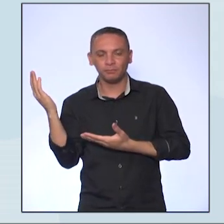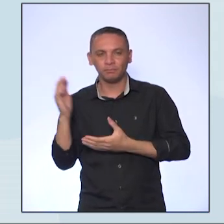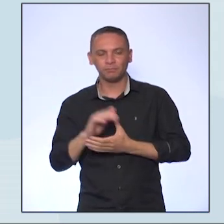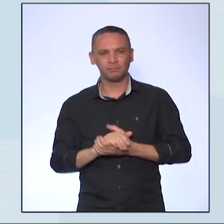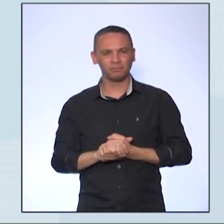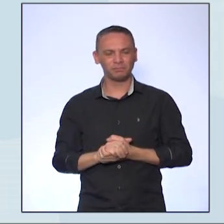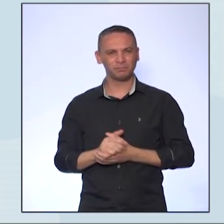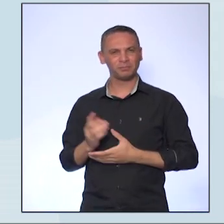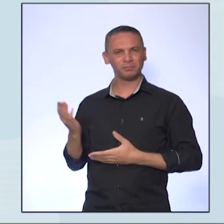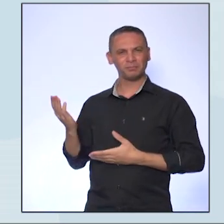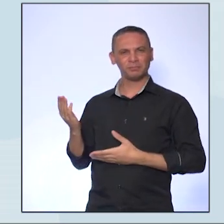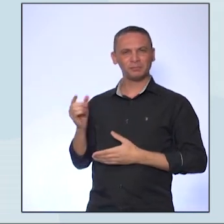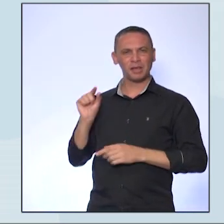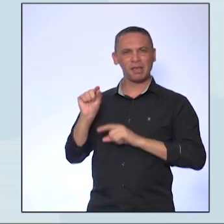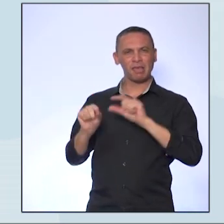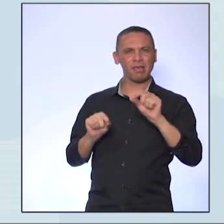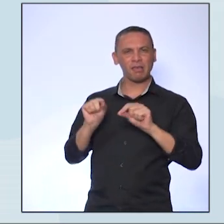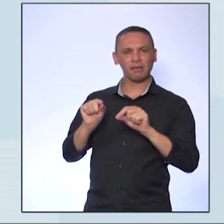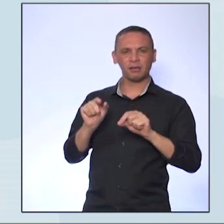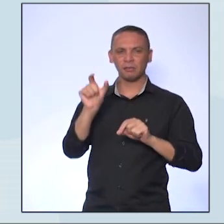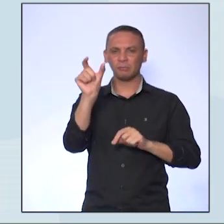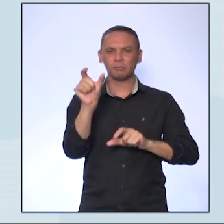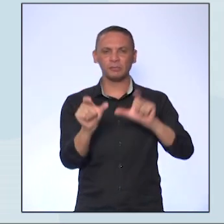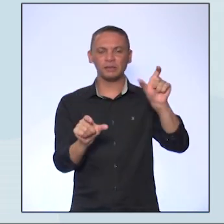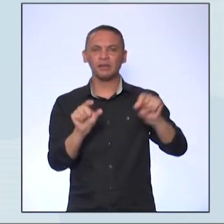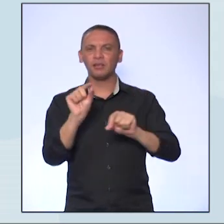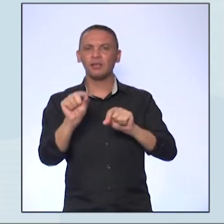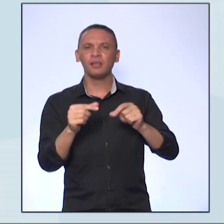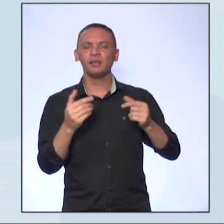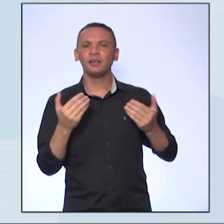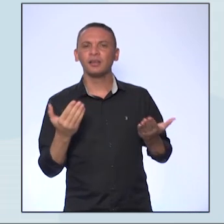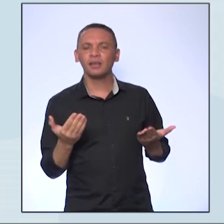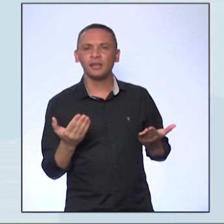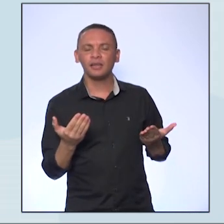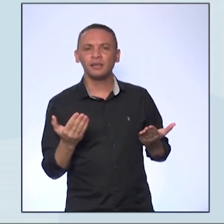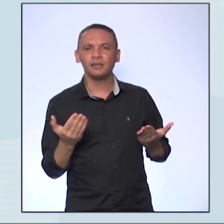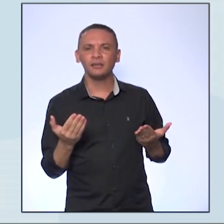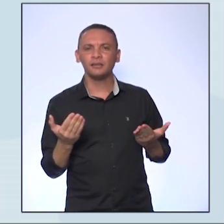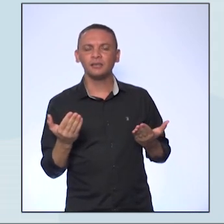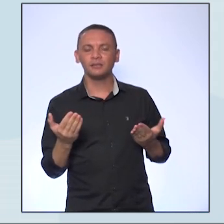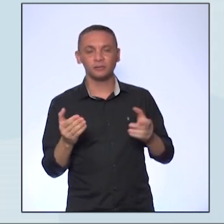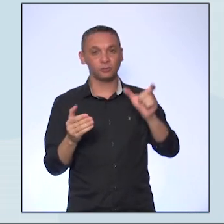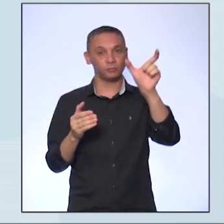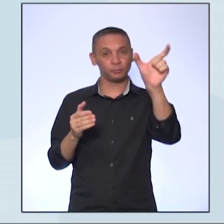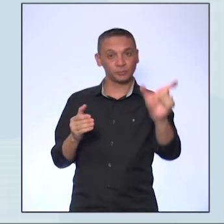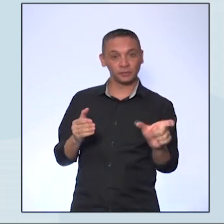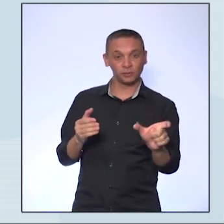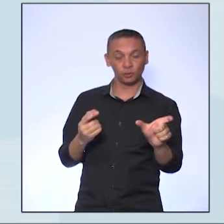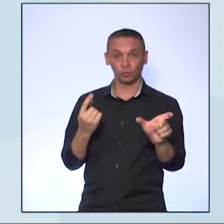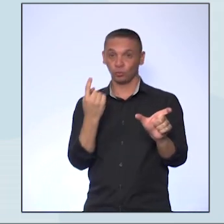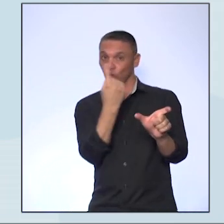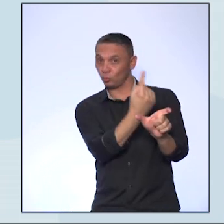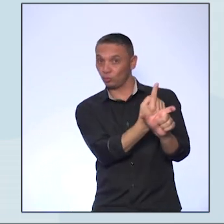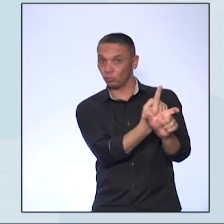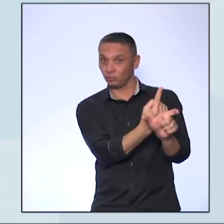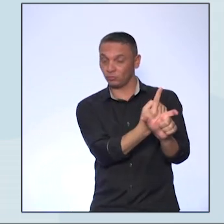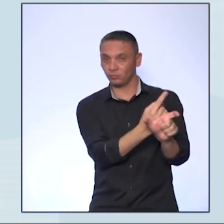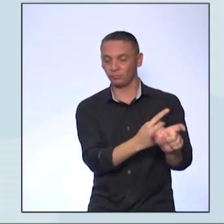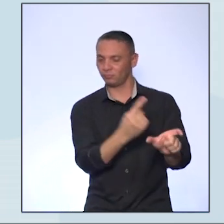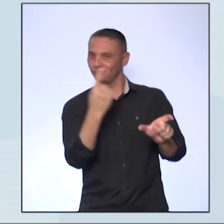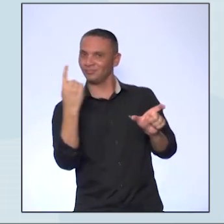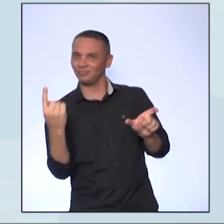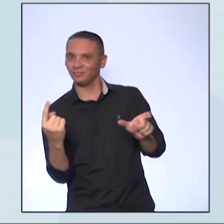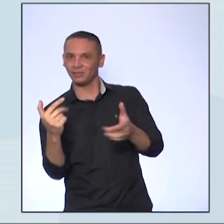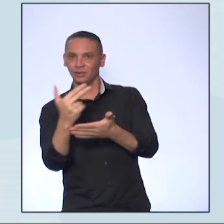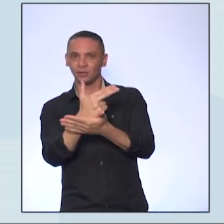Quem é? Quais são os personagens que tem ali? Vocês estão vendo? Eu tenho um personagem na primeira figura. Is